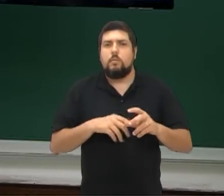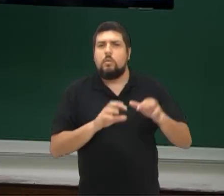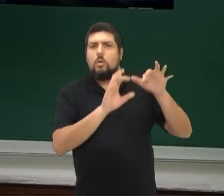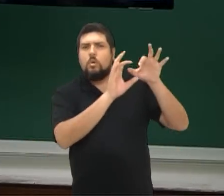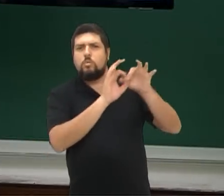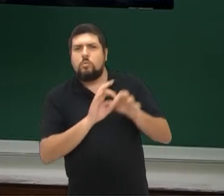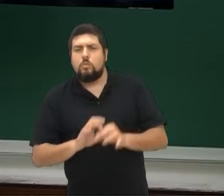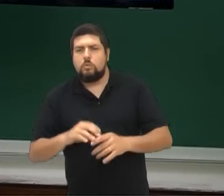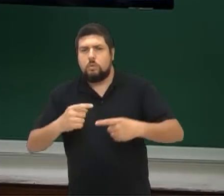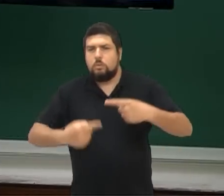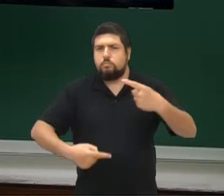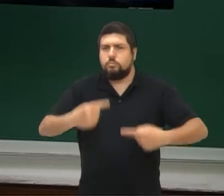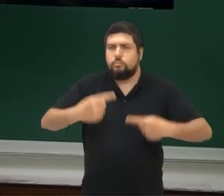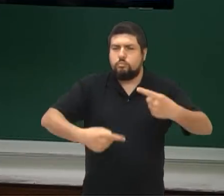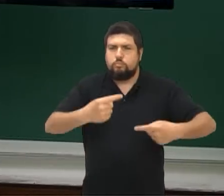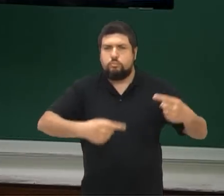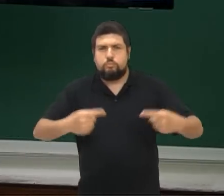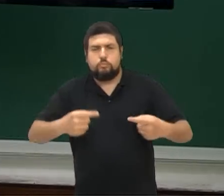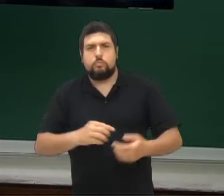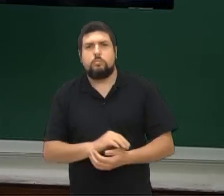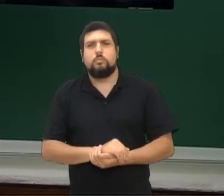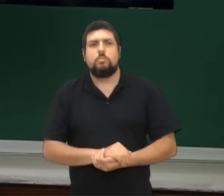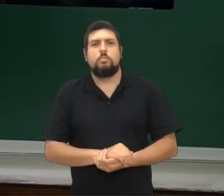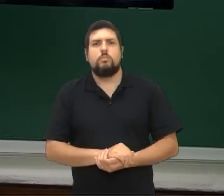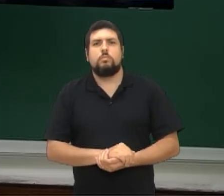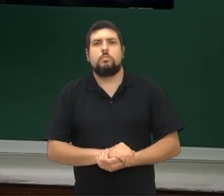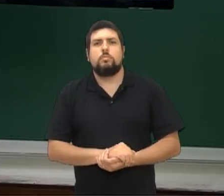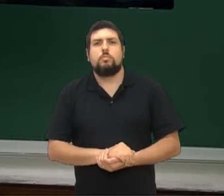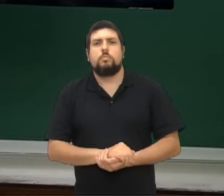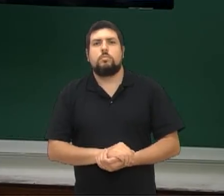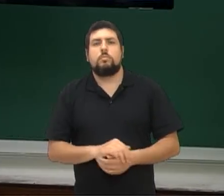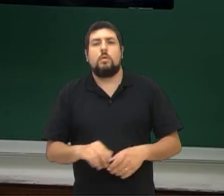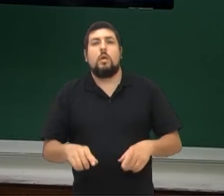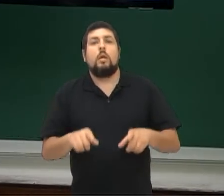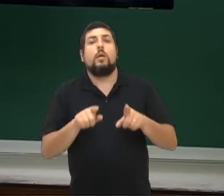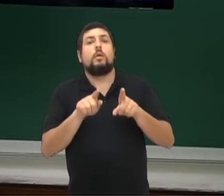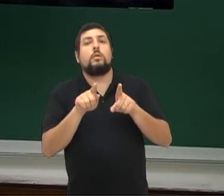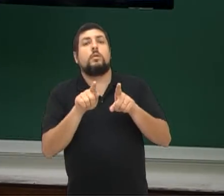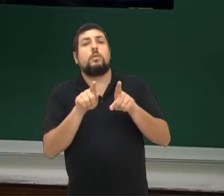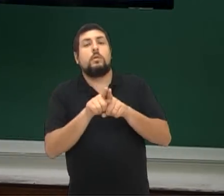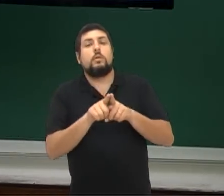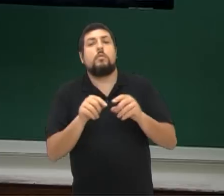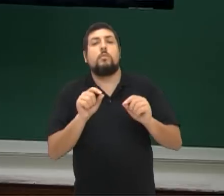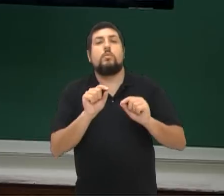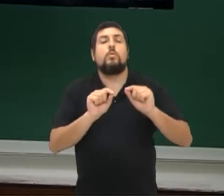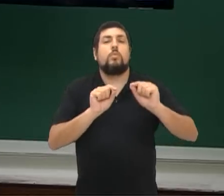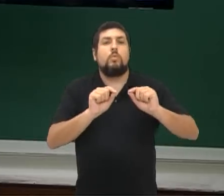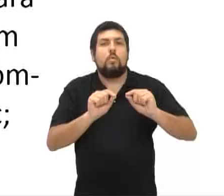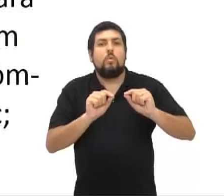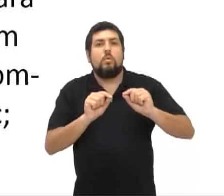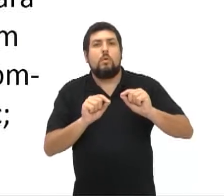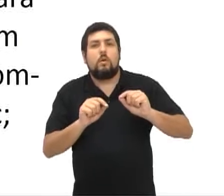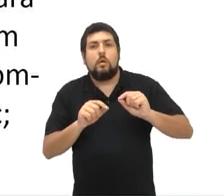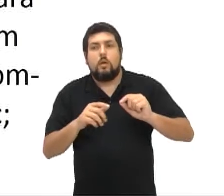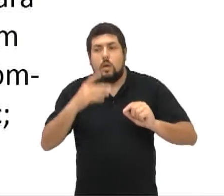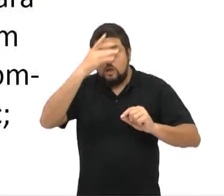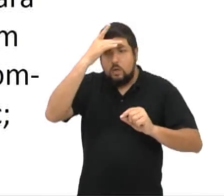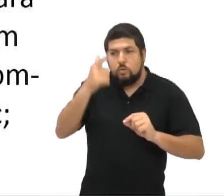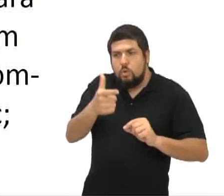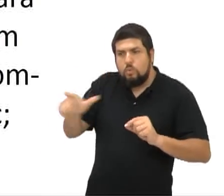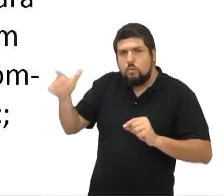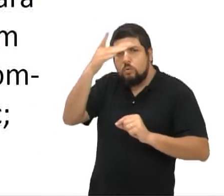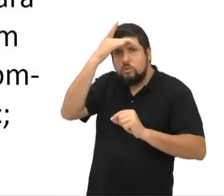ali como debate, isso para ficar claro. Incorporar a posição de outras pessoas, seja para